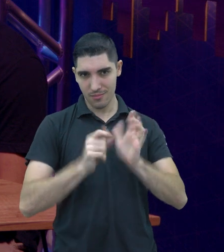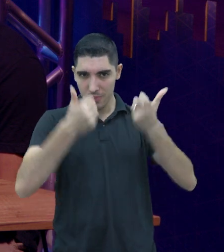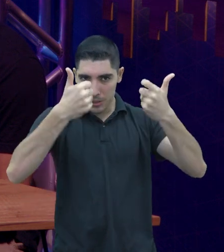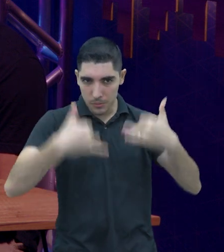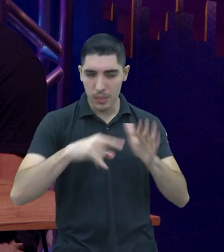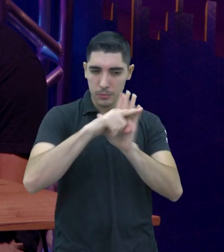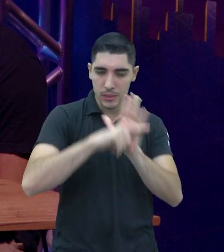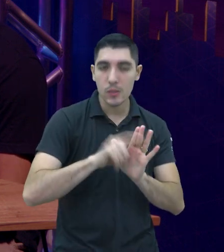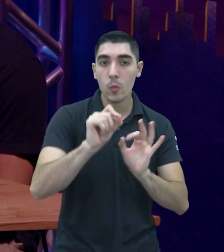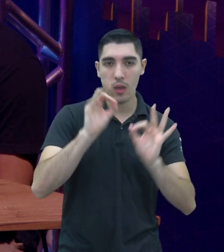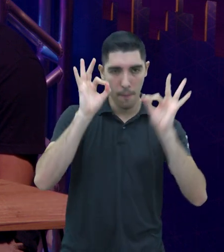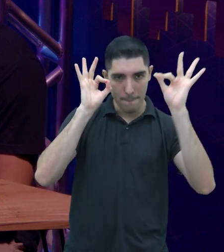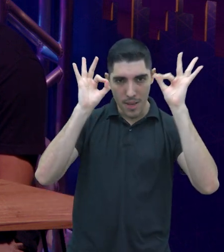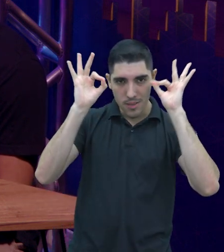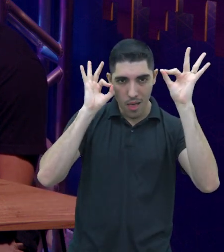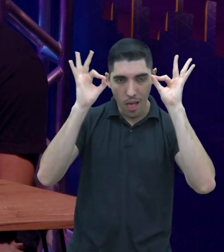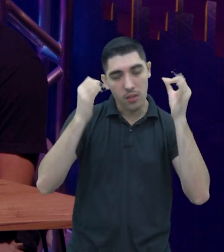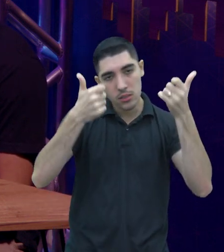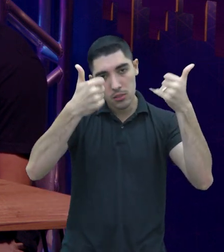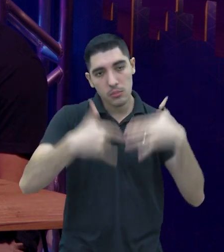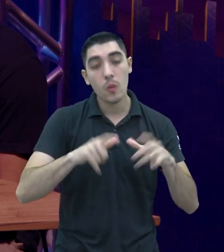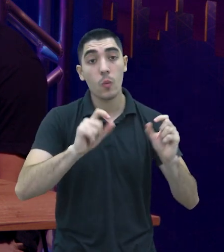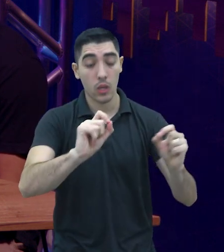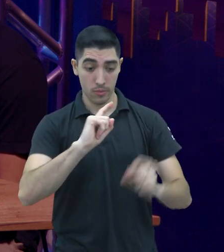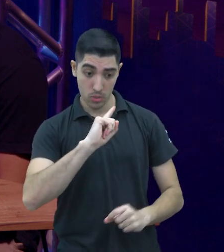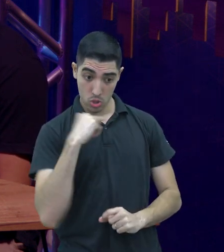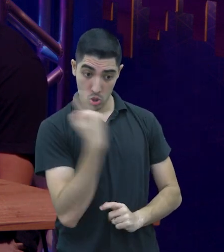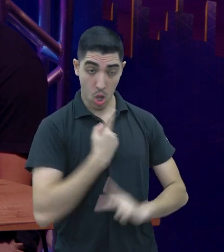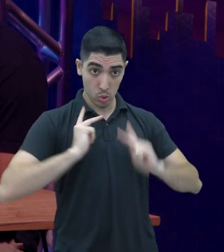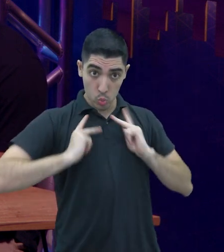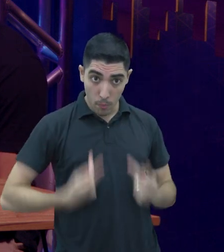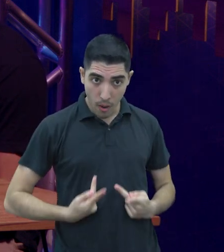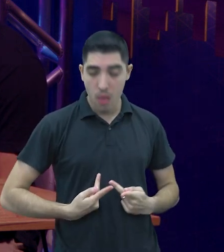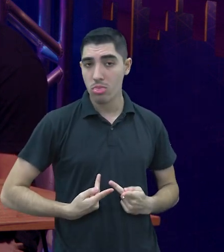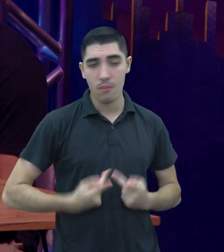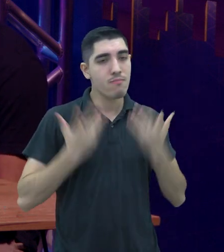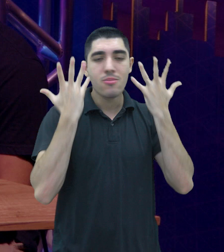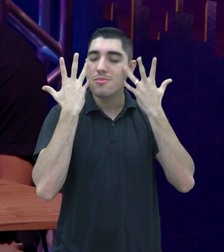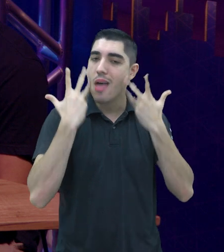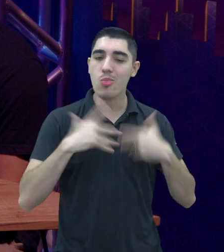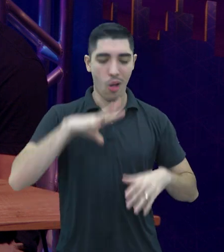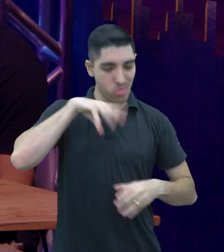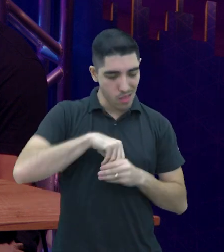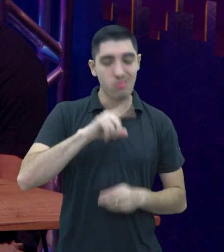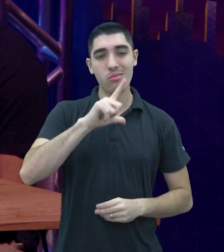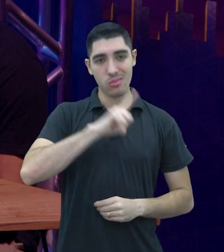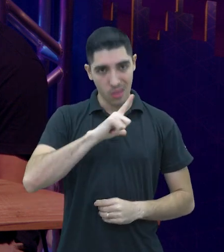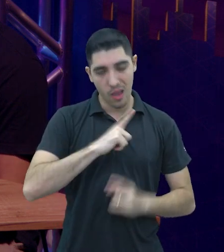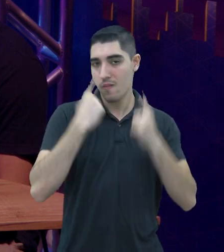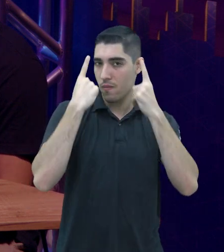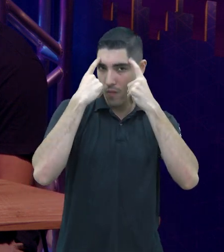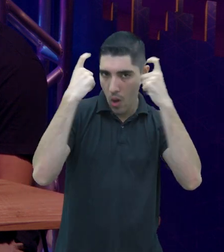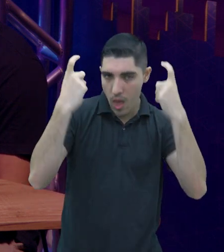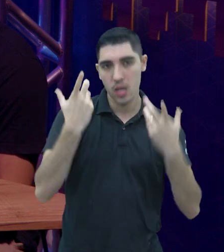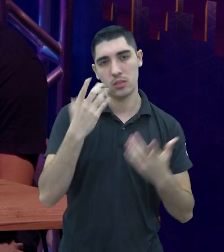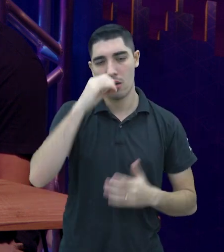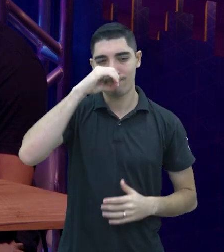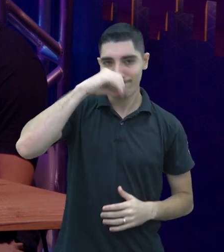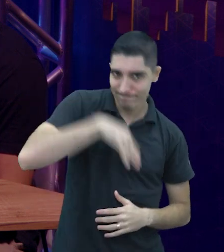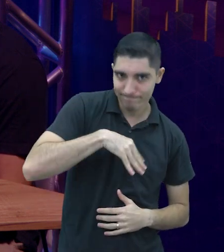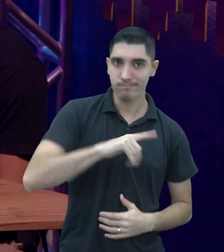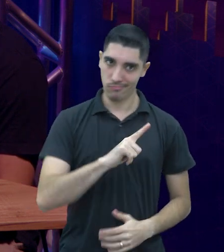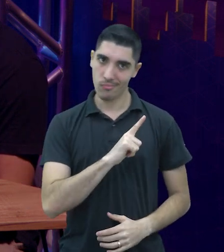Como a psicanálise vê isso, e a gente afirmou, então, que nós somos seres violentos, né? Na verdade, somos seres